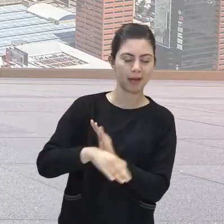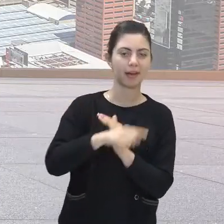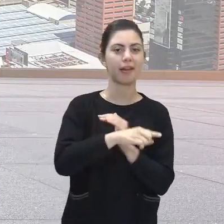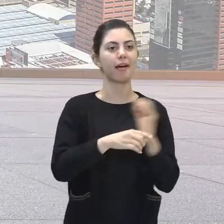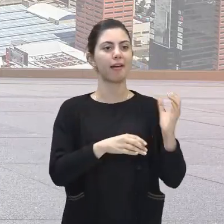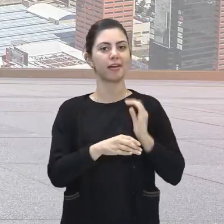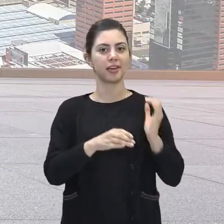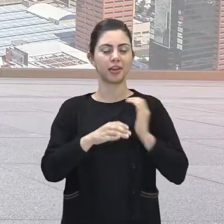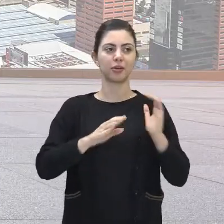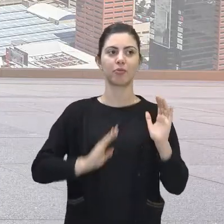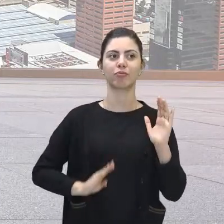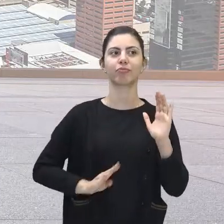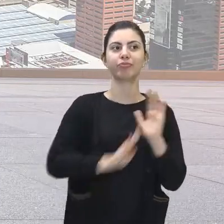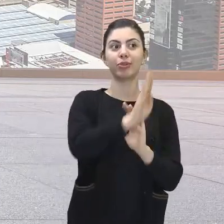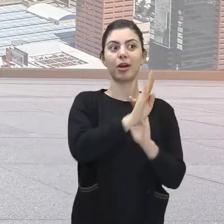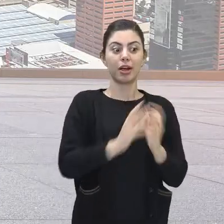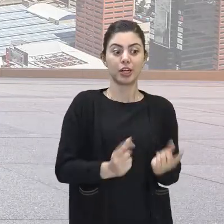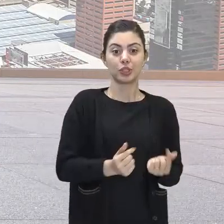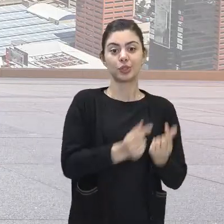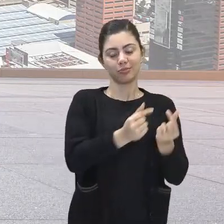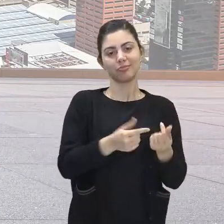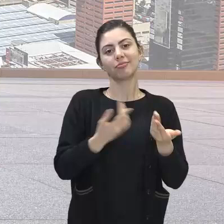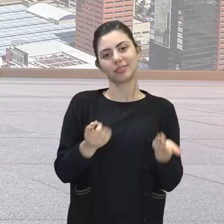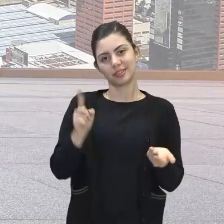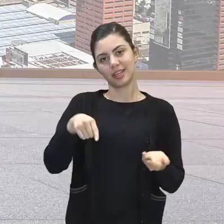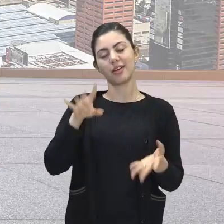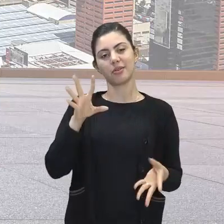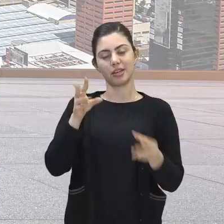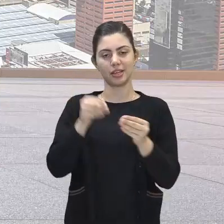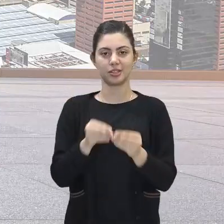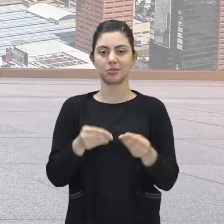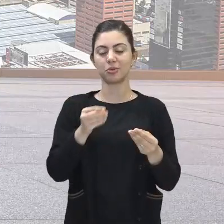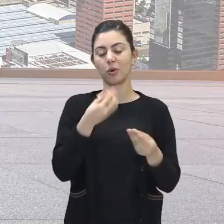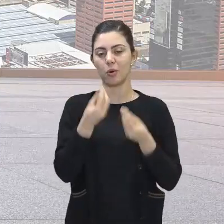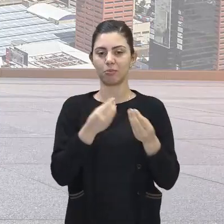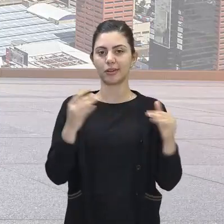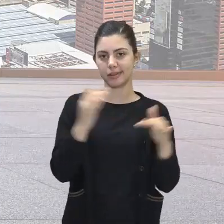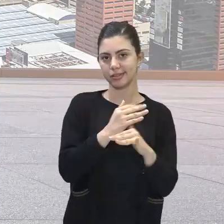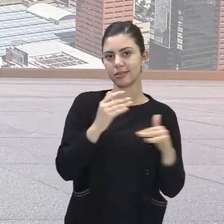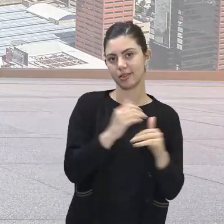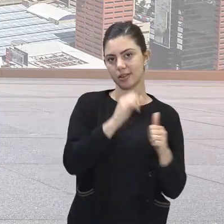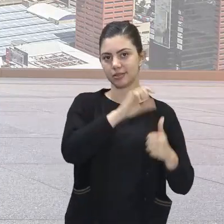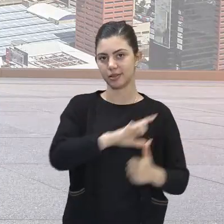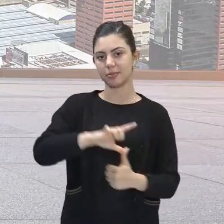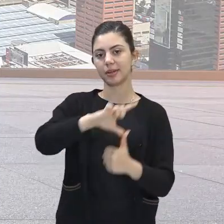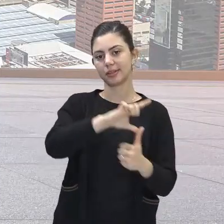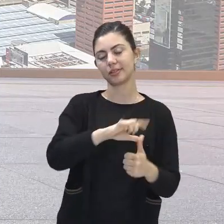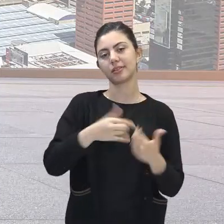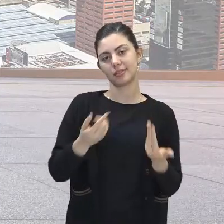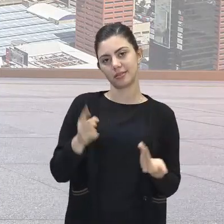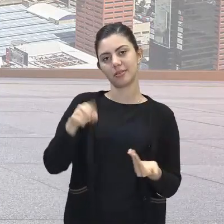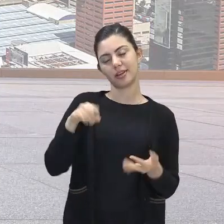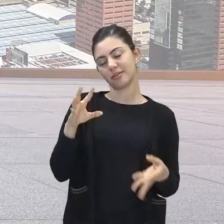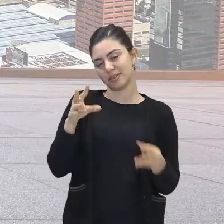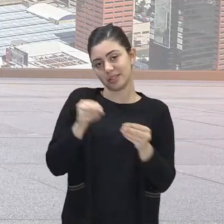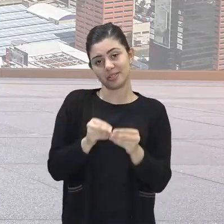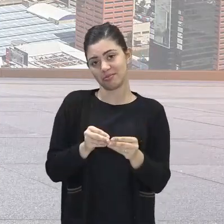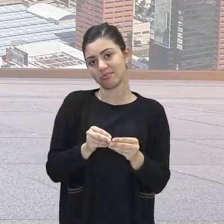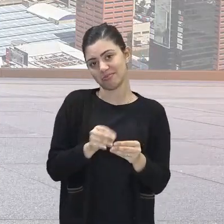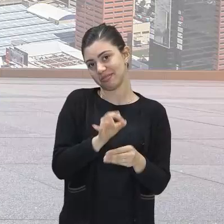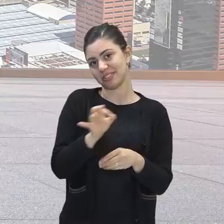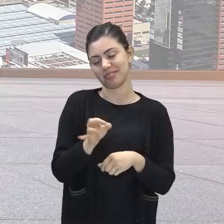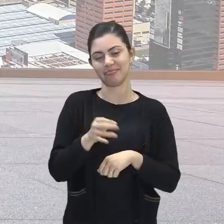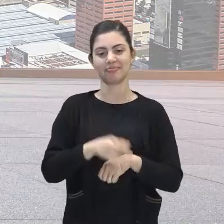resumiu a situação da urbanização na América Latina. Muito bem, pessoal, se desse para resumir a aula, é basicamente essa,